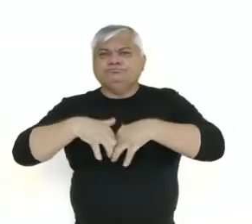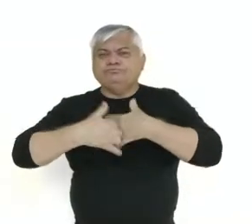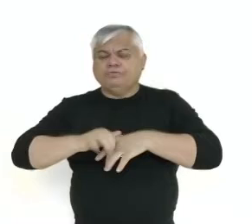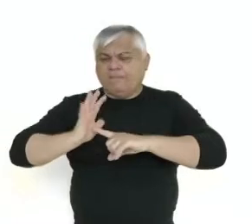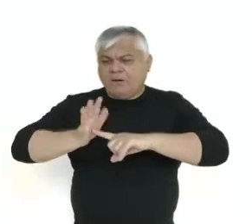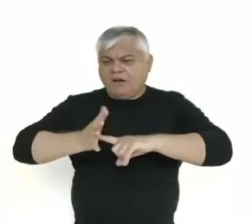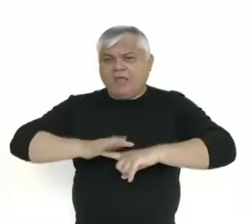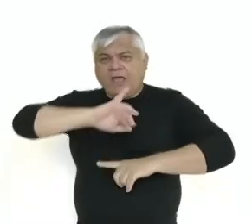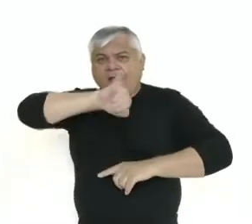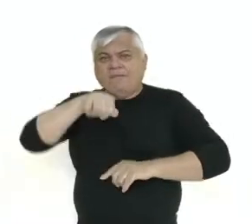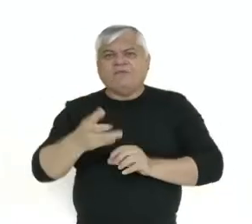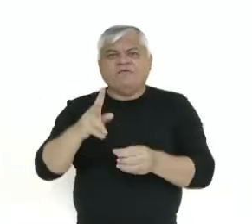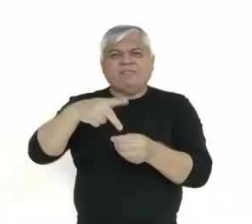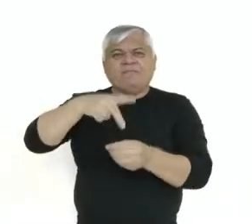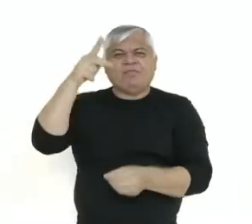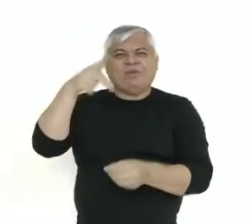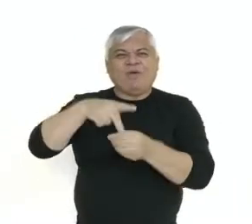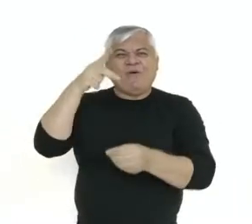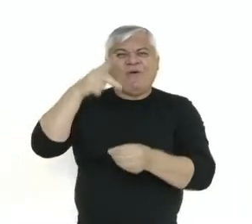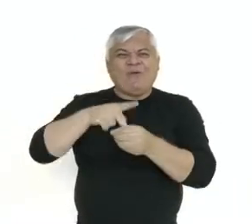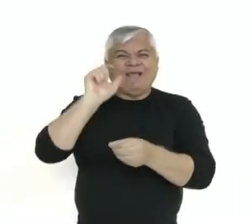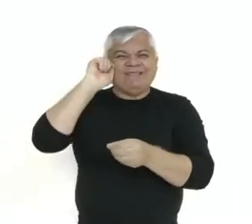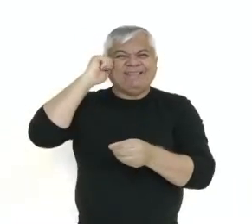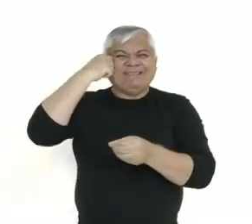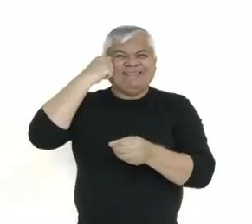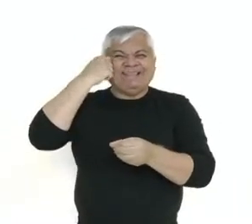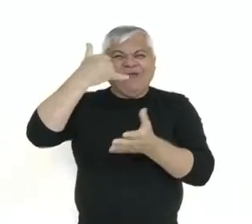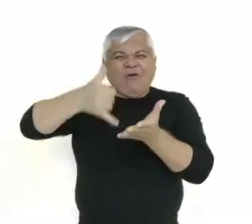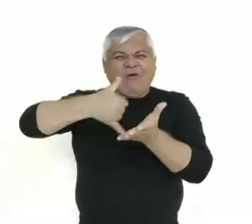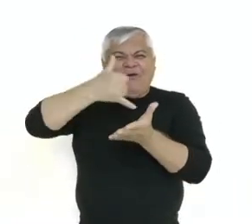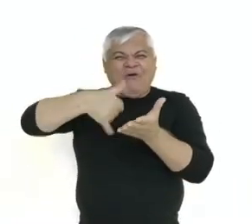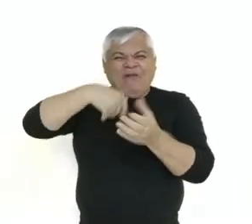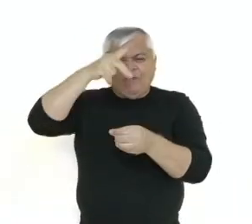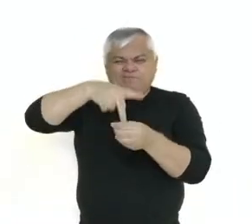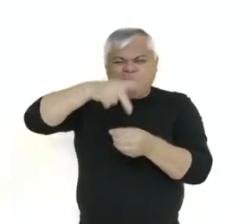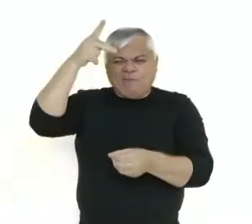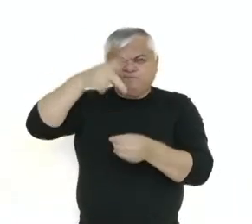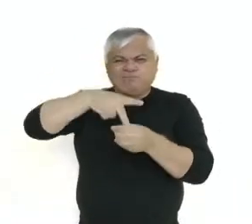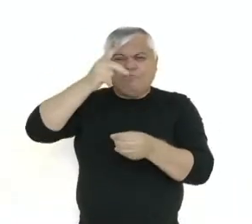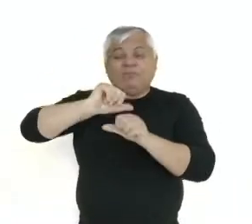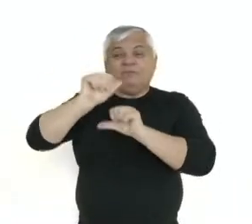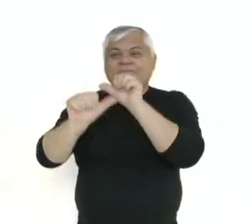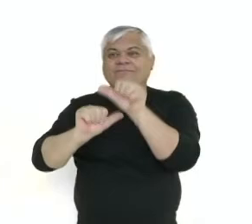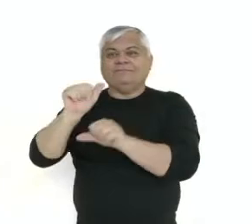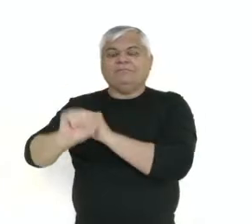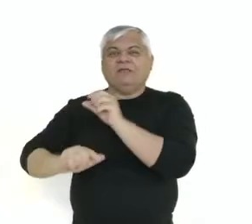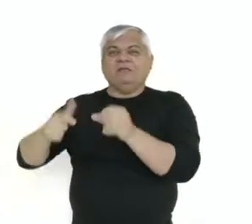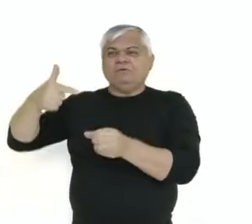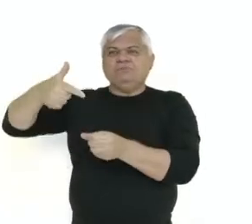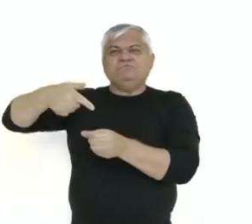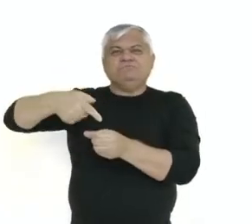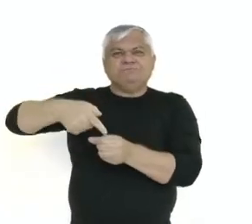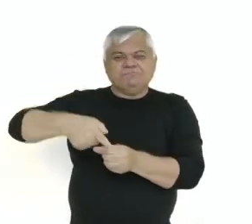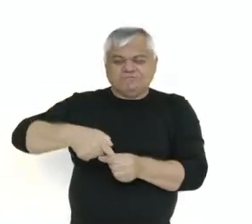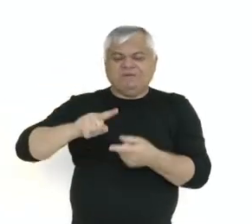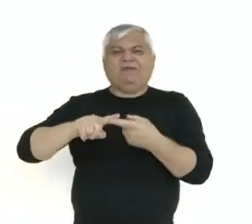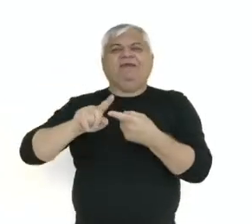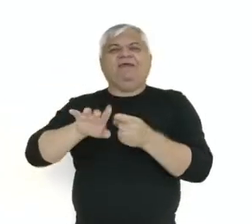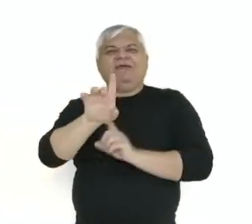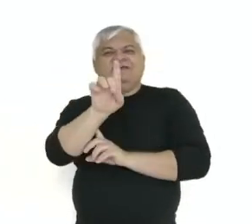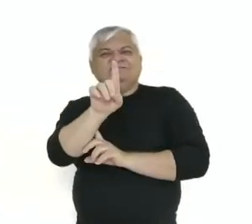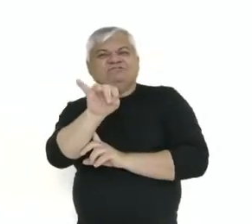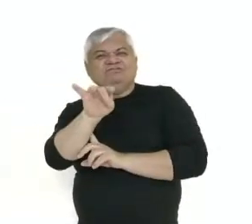o aproveitamento do petróleo e dos seus derivados, no caso a gasolina e o diesel, como fonte de